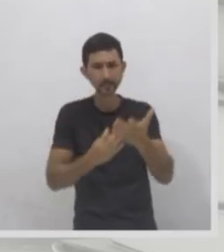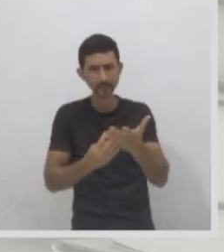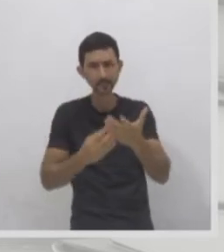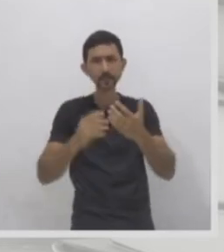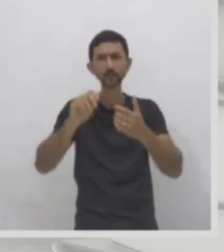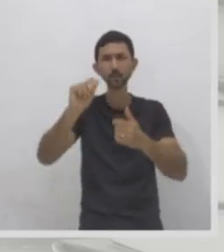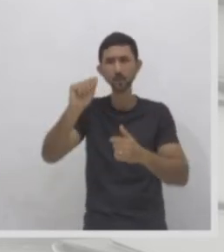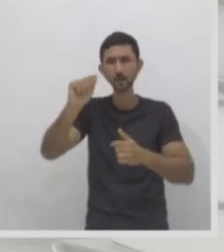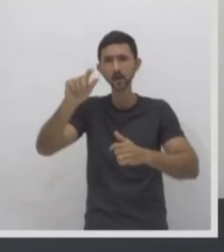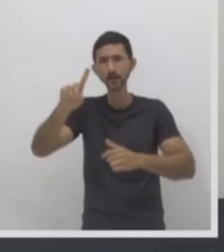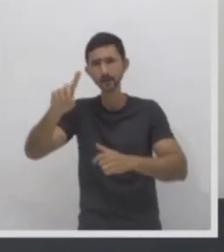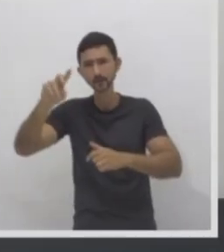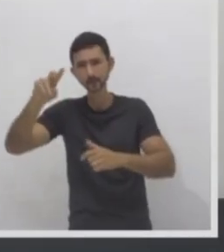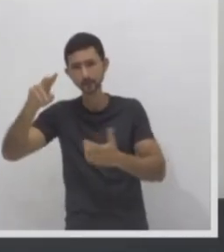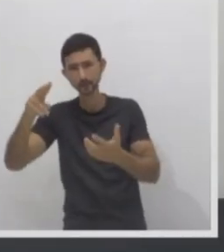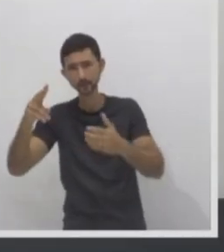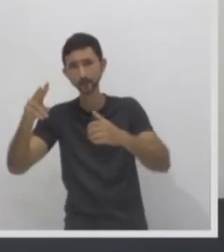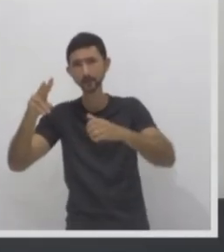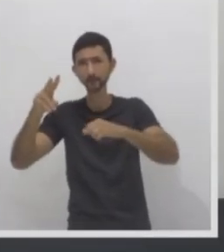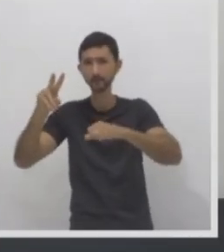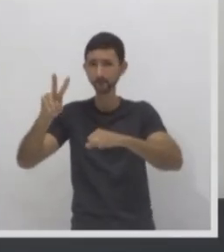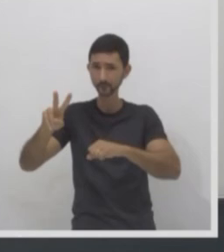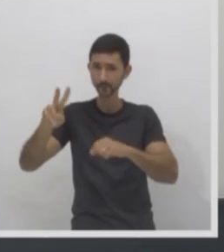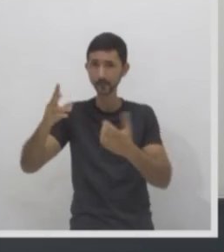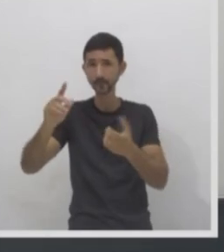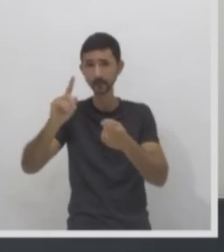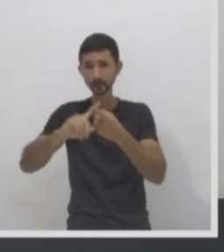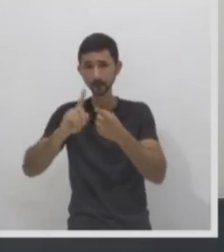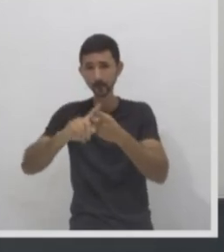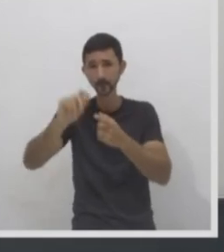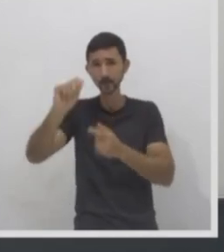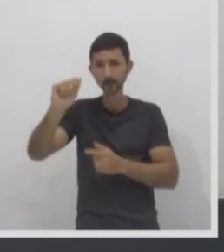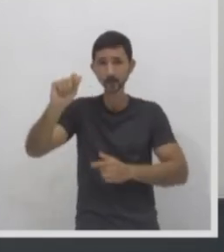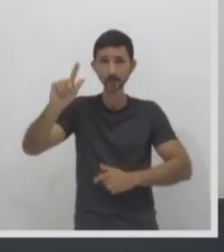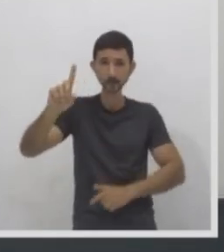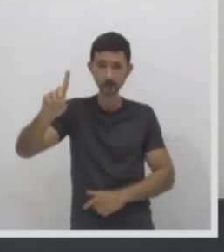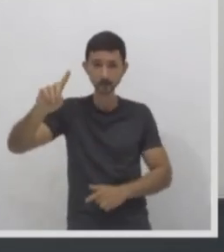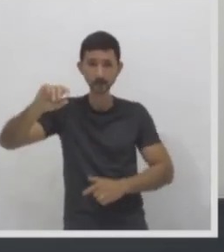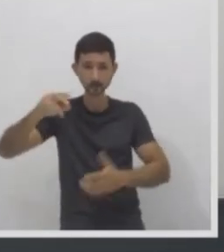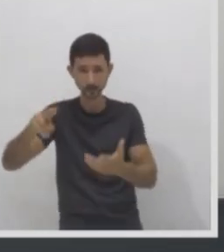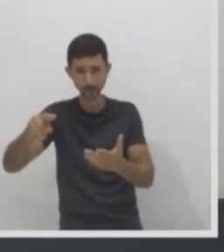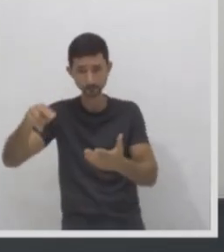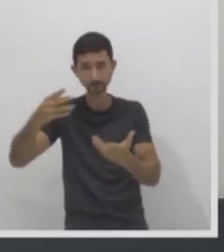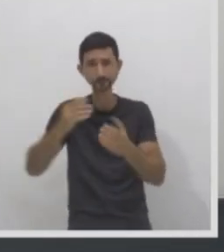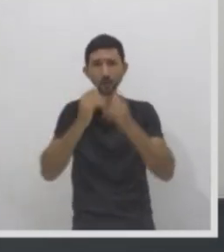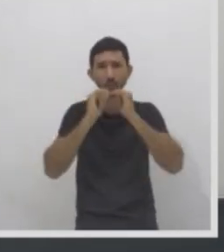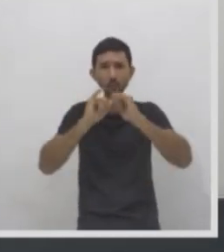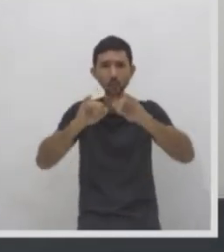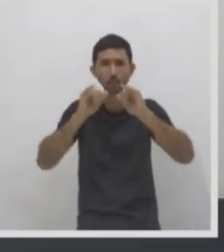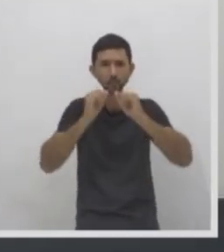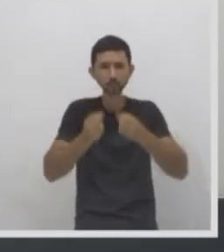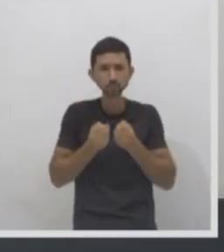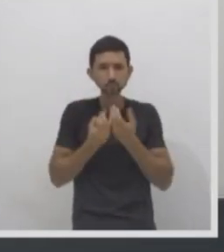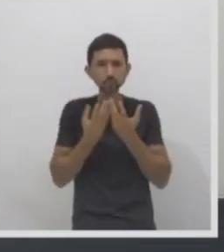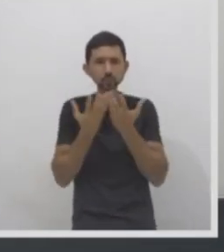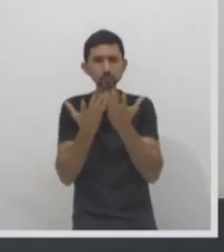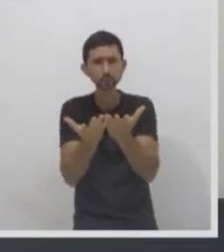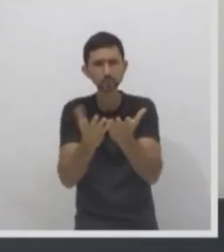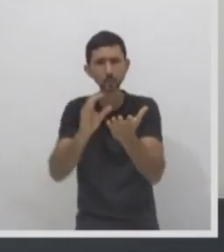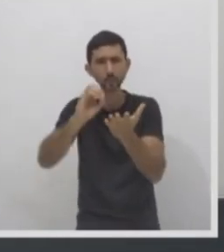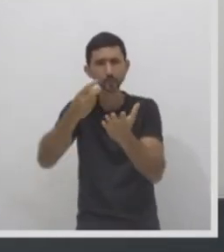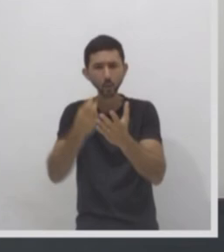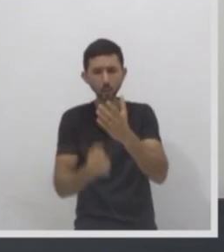do adjunto adverbial para que eu me expresse na hora de eu dar uma informação ou de eu produzir